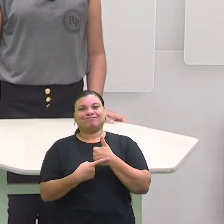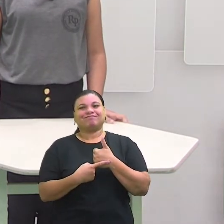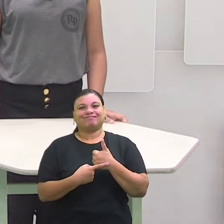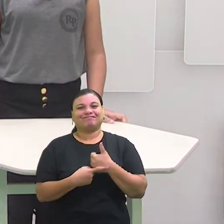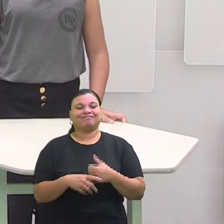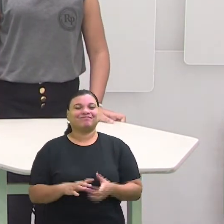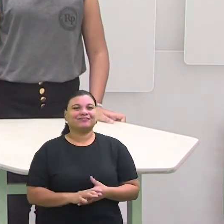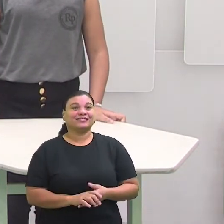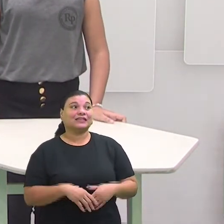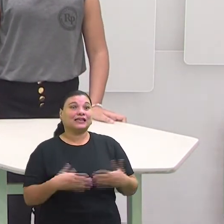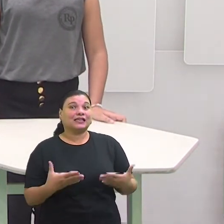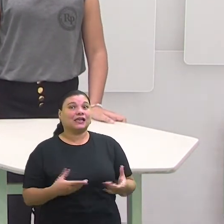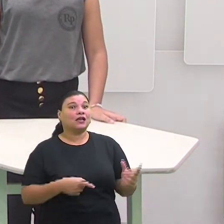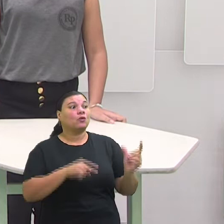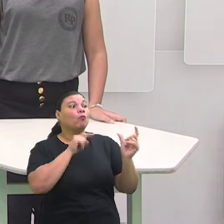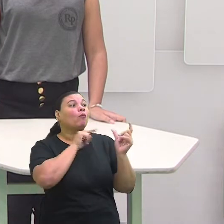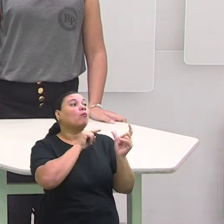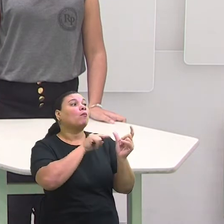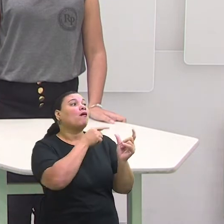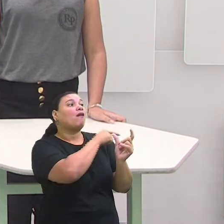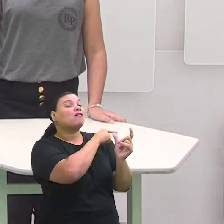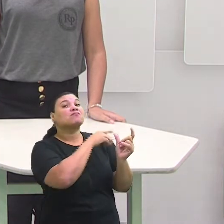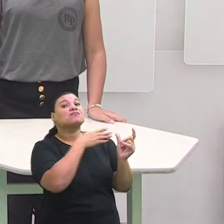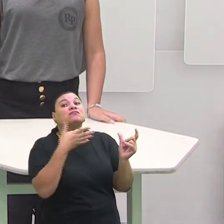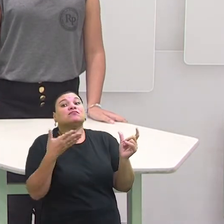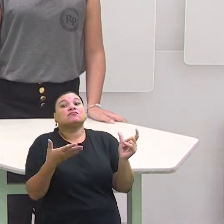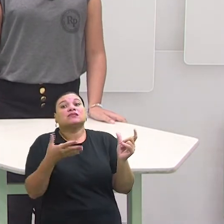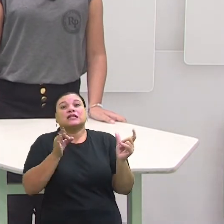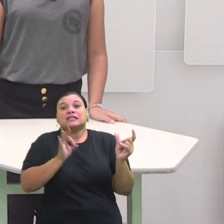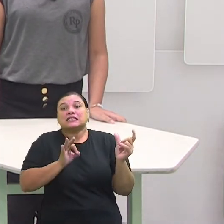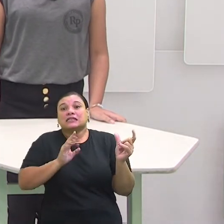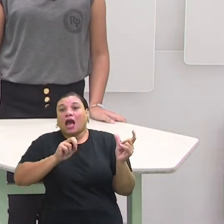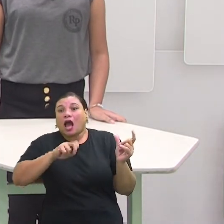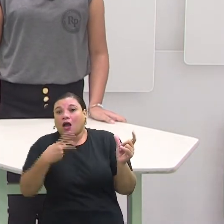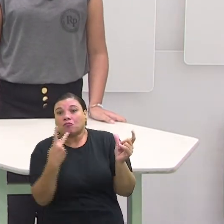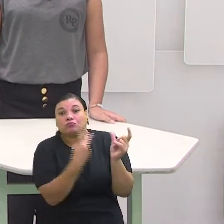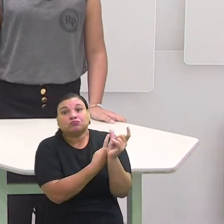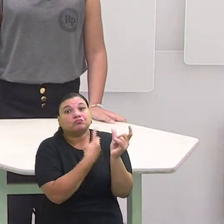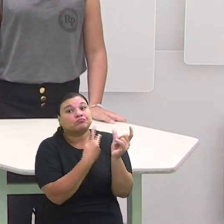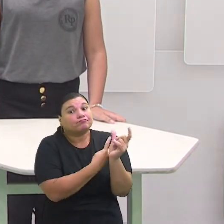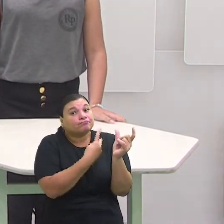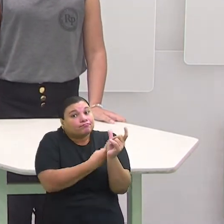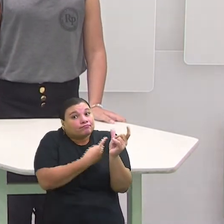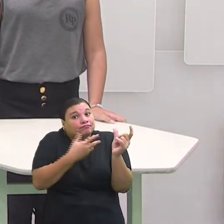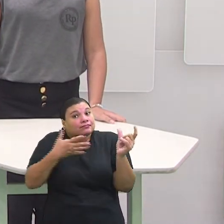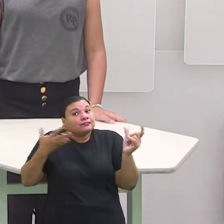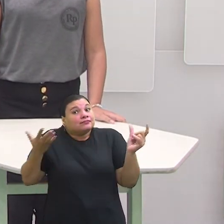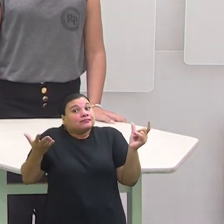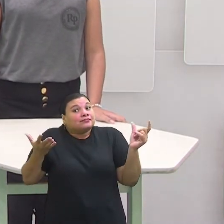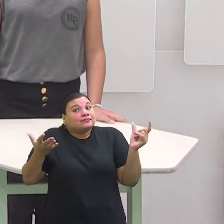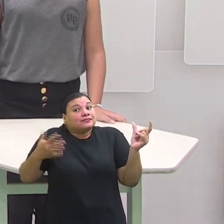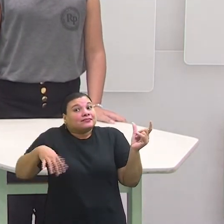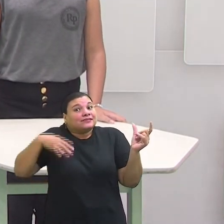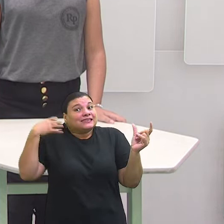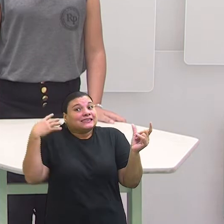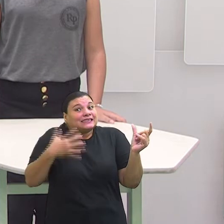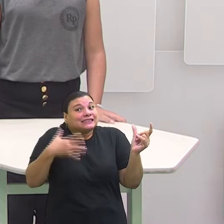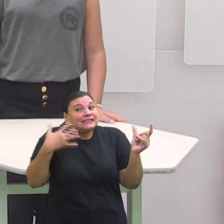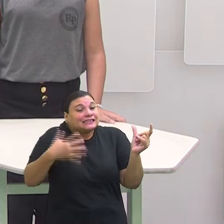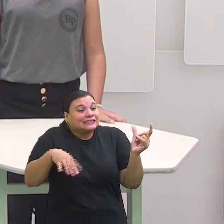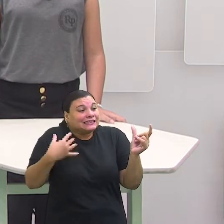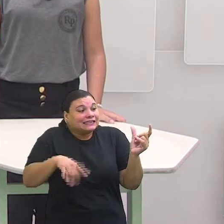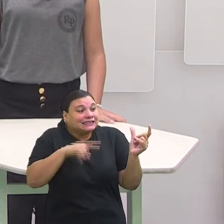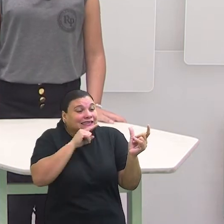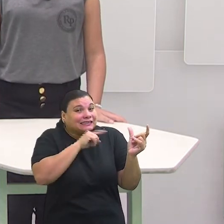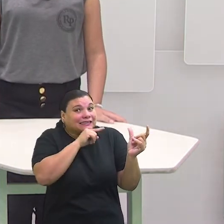É isso aí. Agora vamos revelar se a palavra dele está correta ou errada. E a